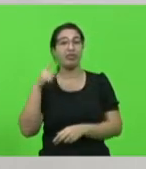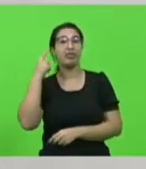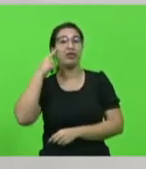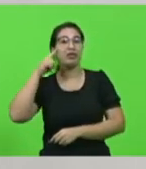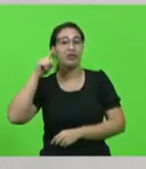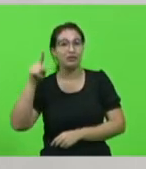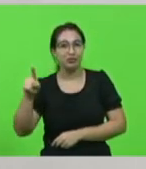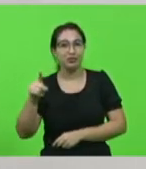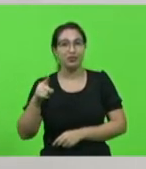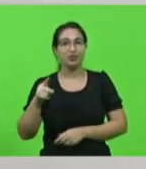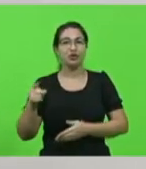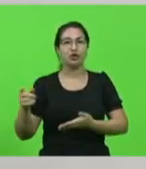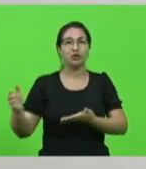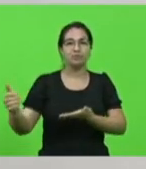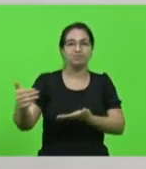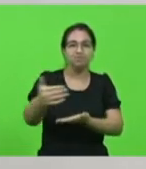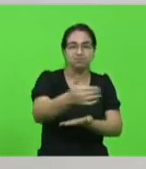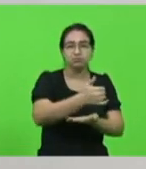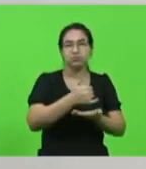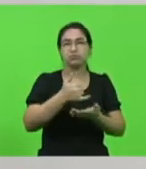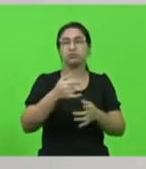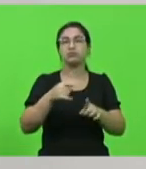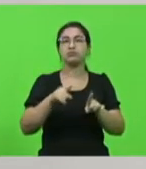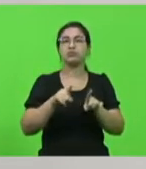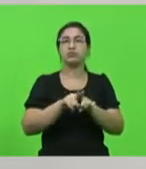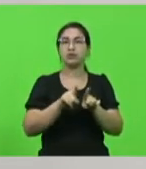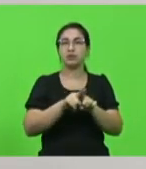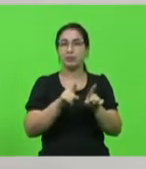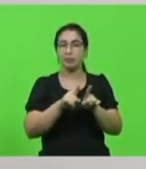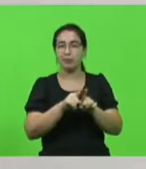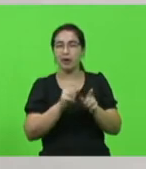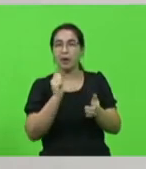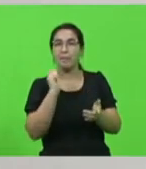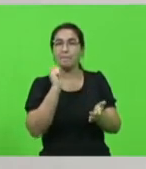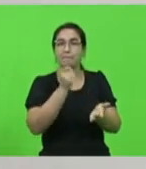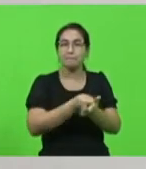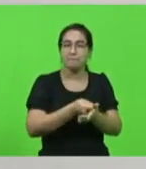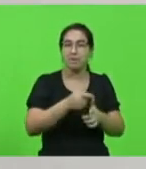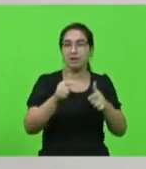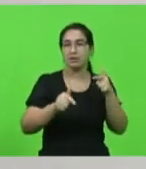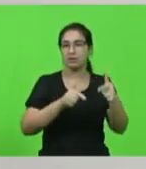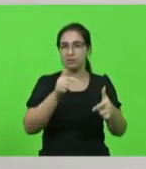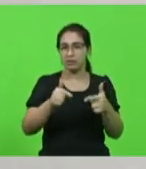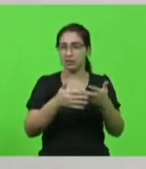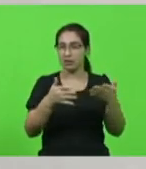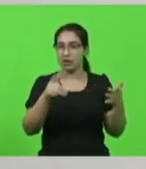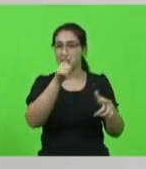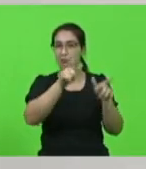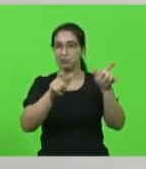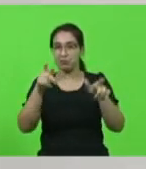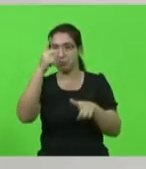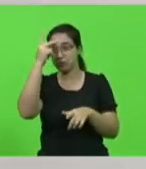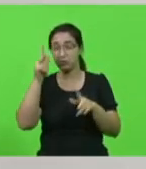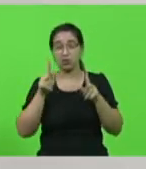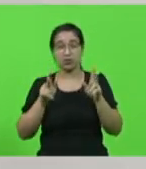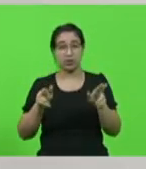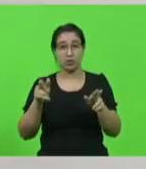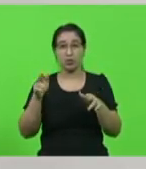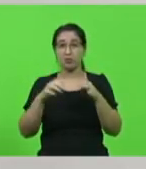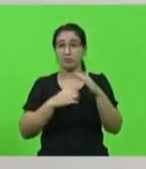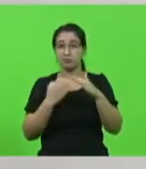aluga galpões, ele aluga maquinário, ele paga funcionários como uma outra empresa qualquer.